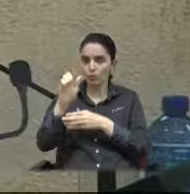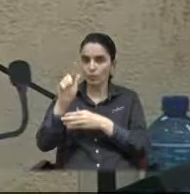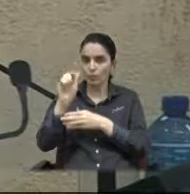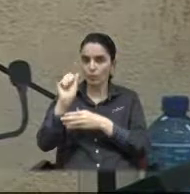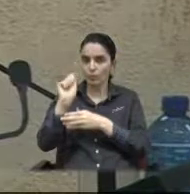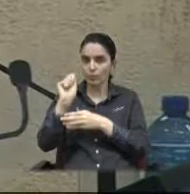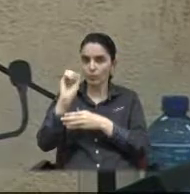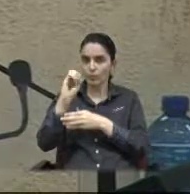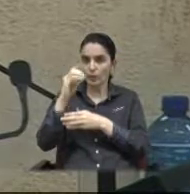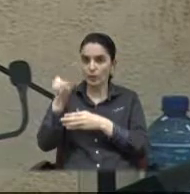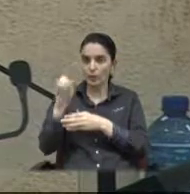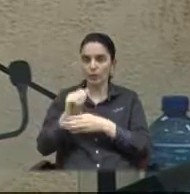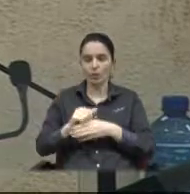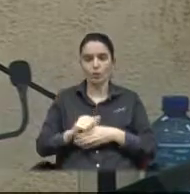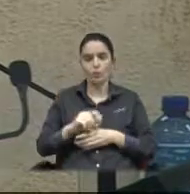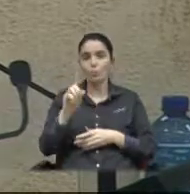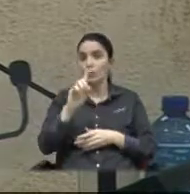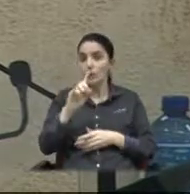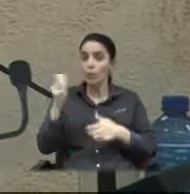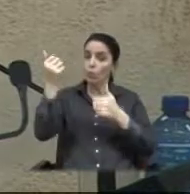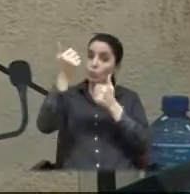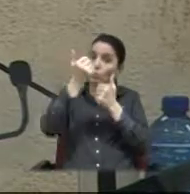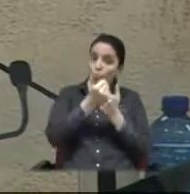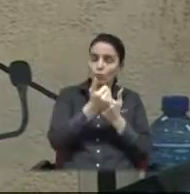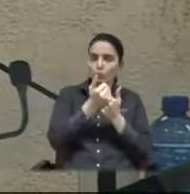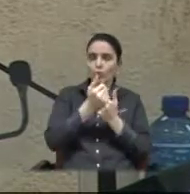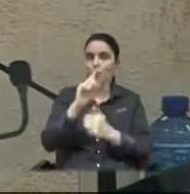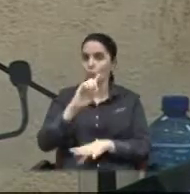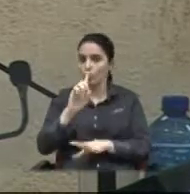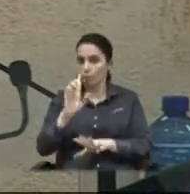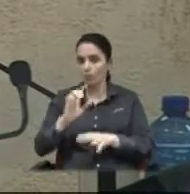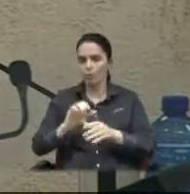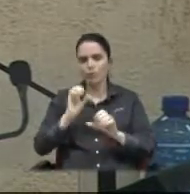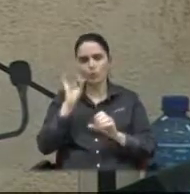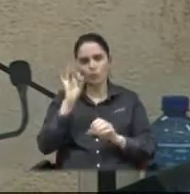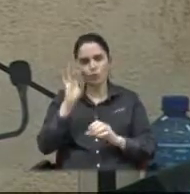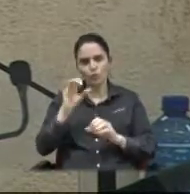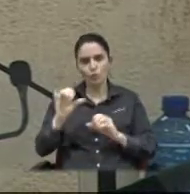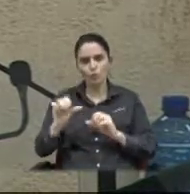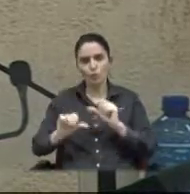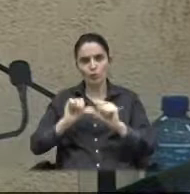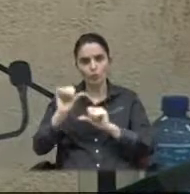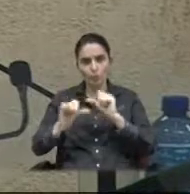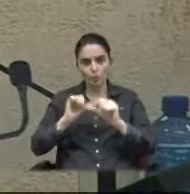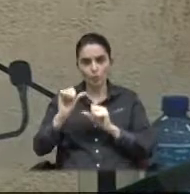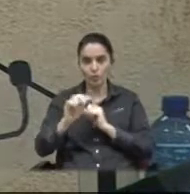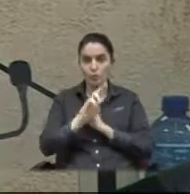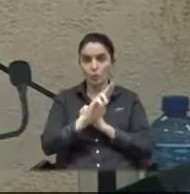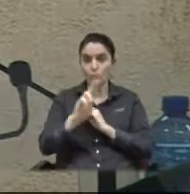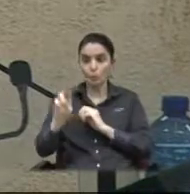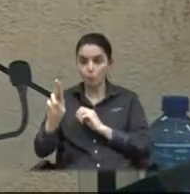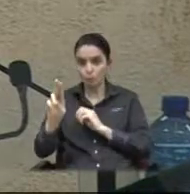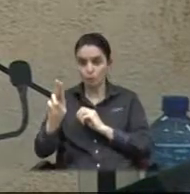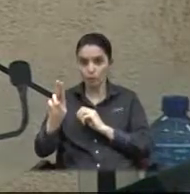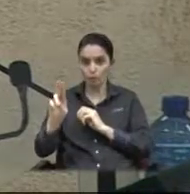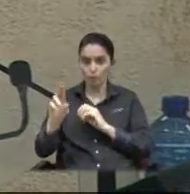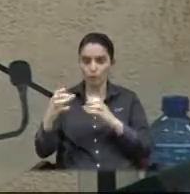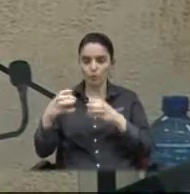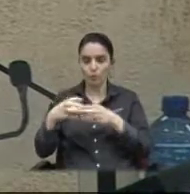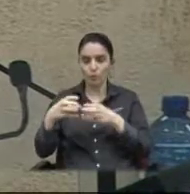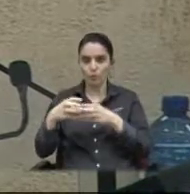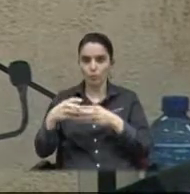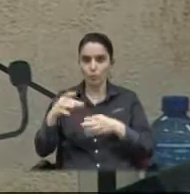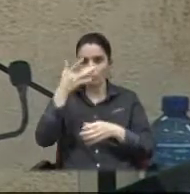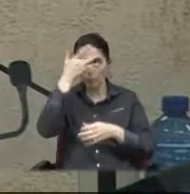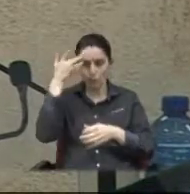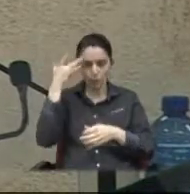como suplente da comissão de licitação. Então, é uma mudança apenas a correção da nomenclatura dos membros. Por